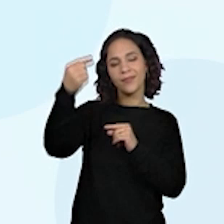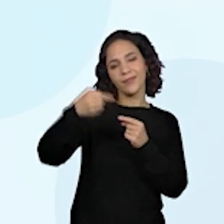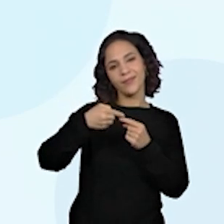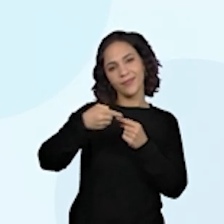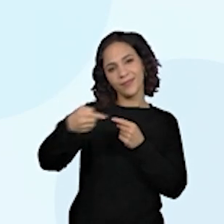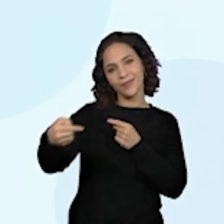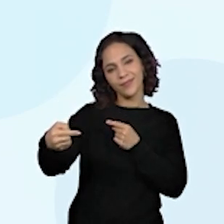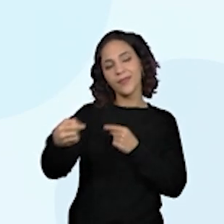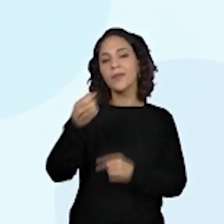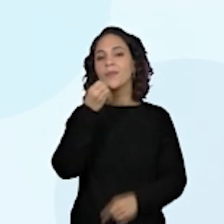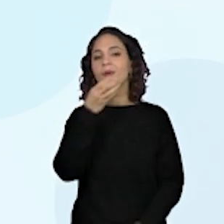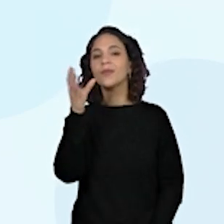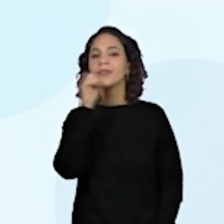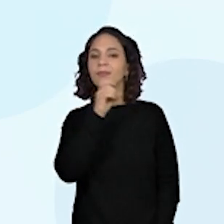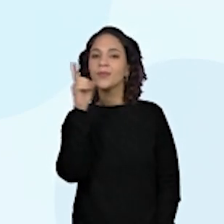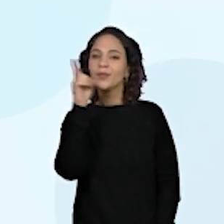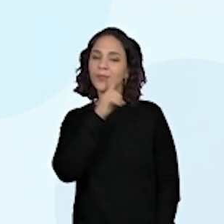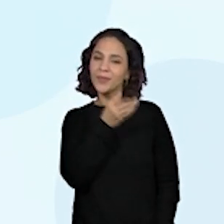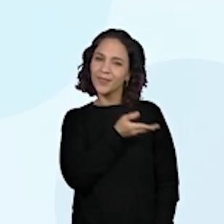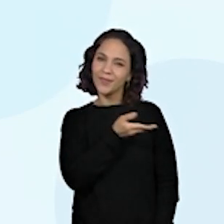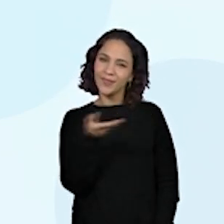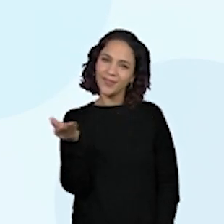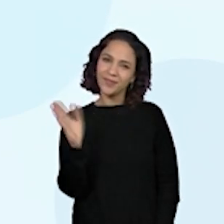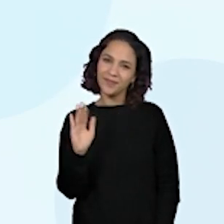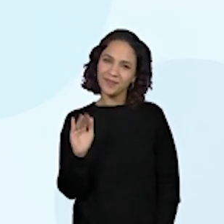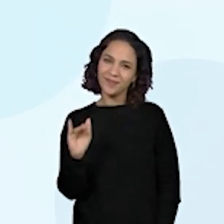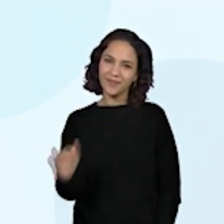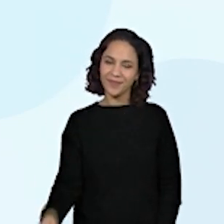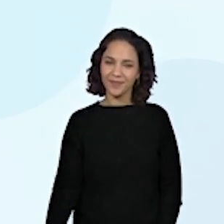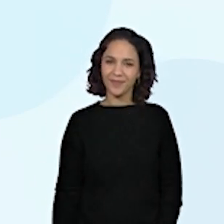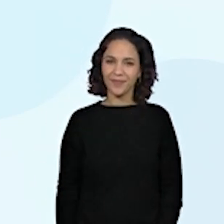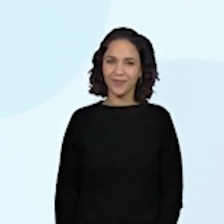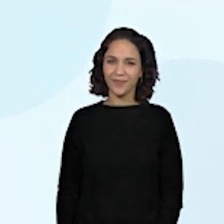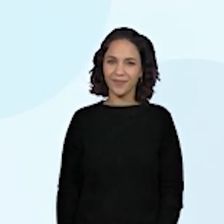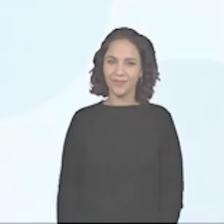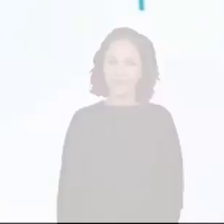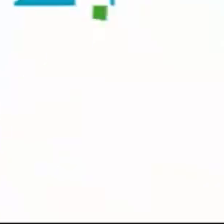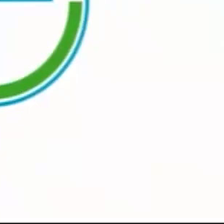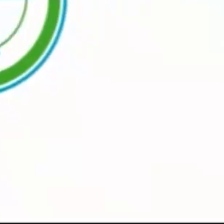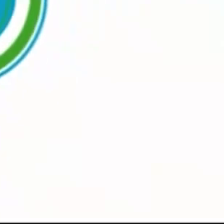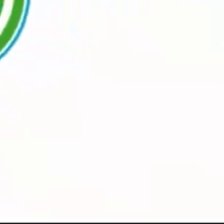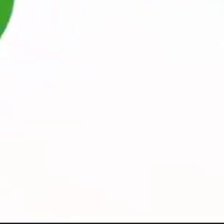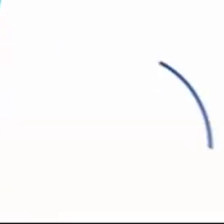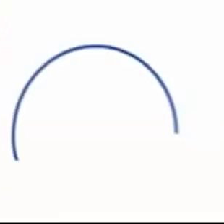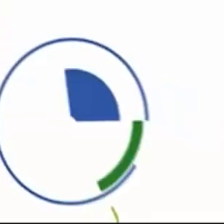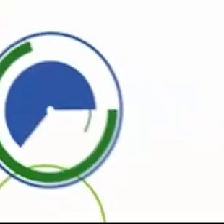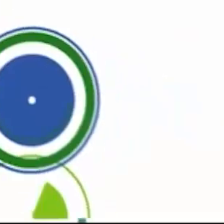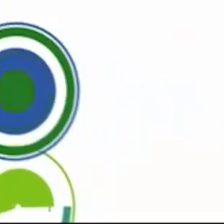semana. Bom fim de semana a todos. Tchau!